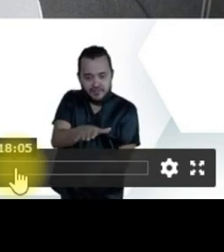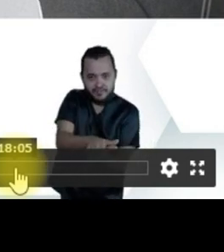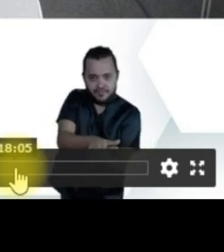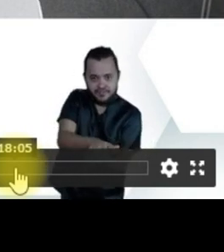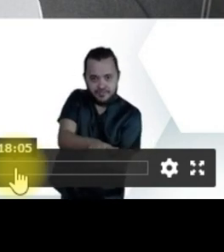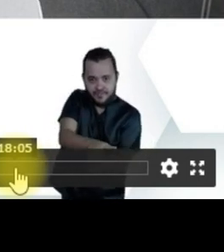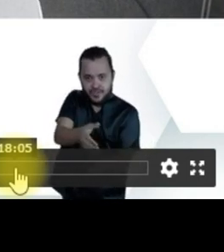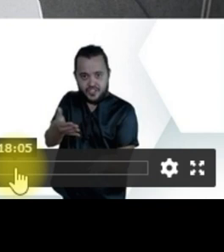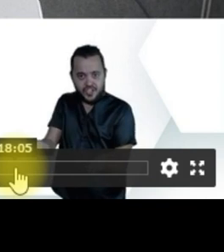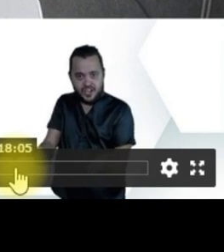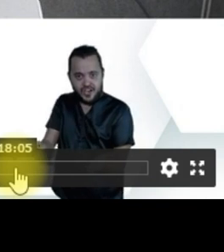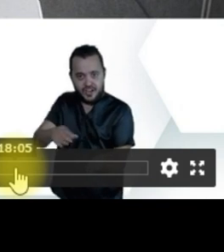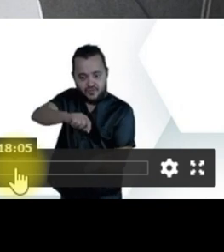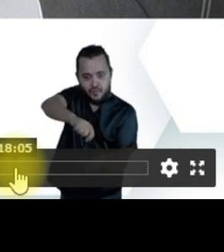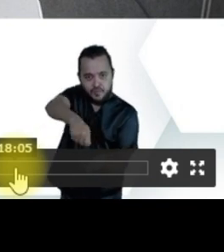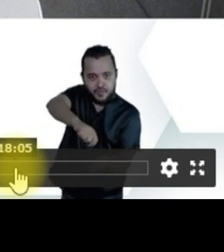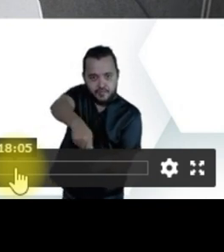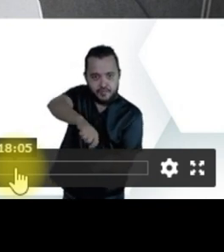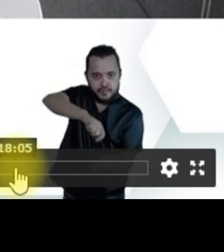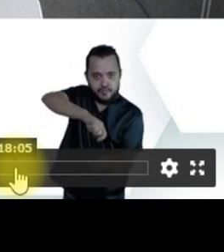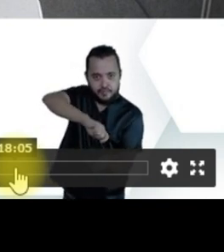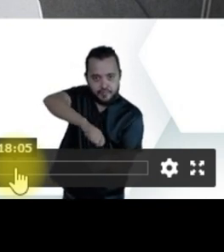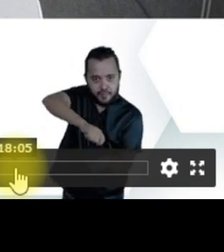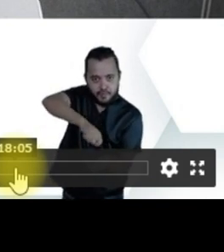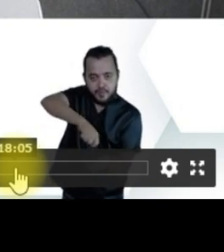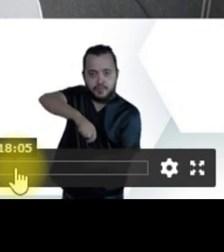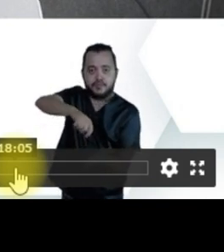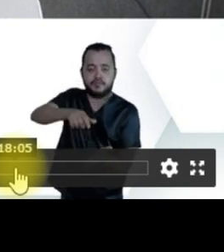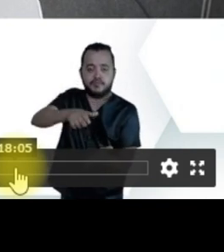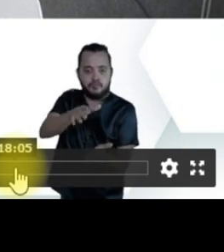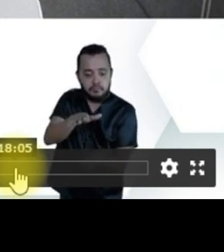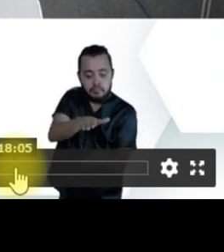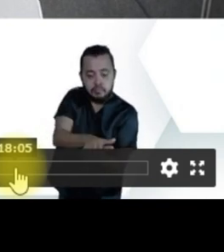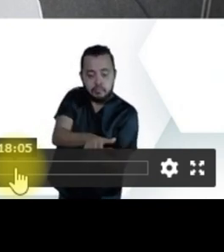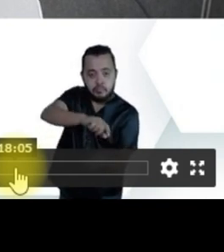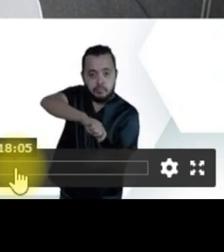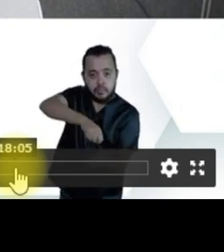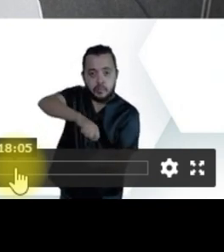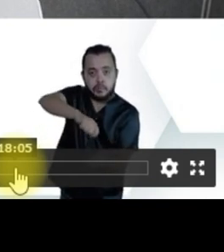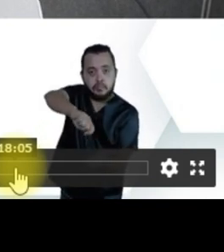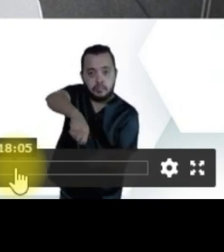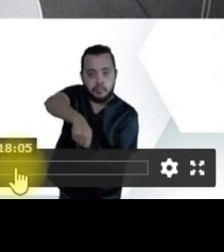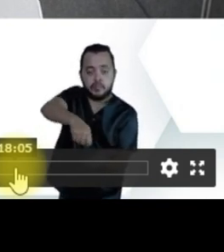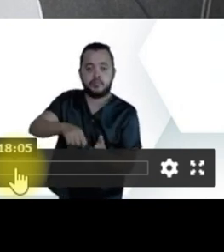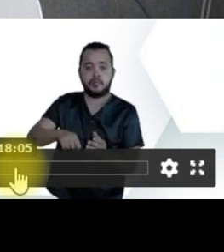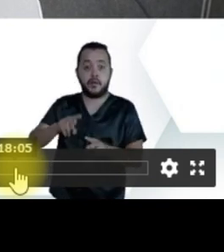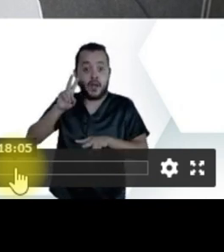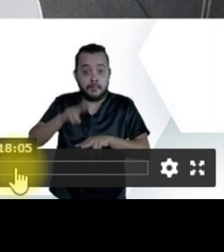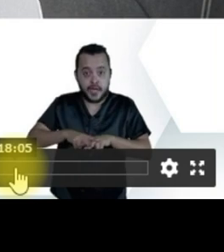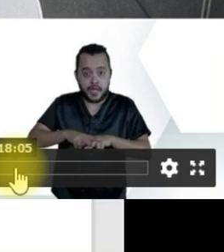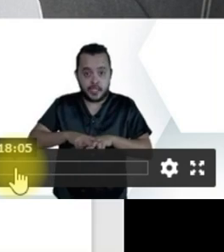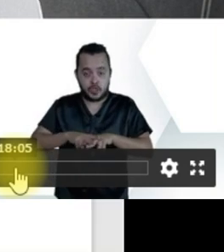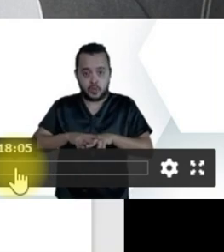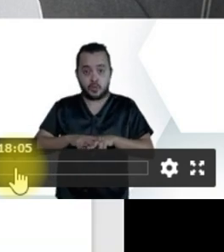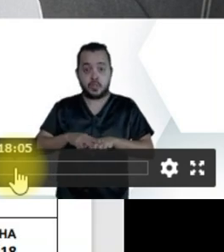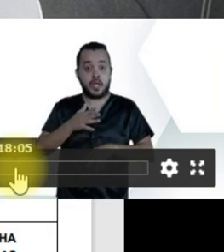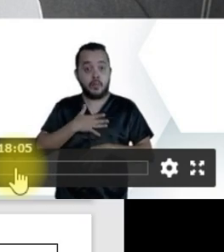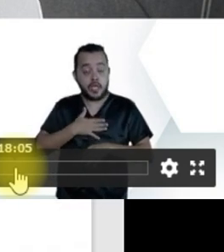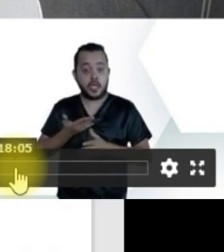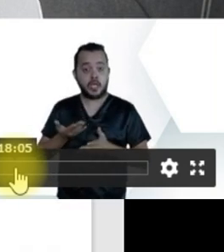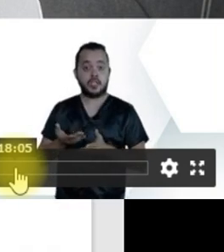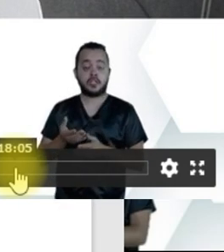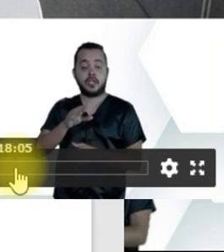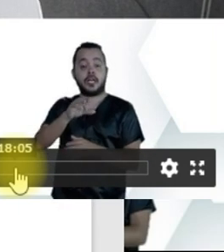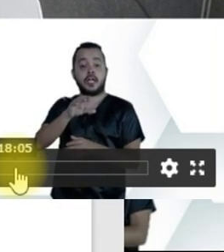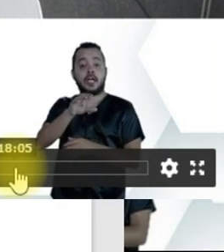lá uma elétrica Cia Botando os dois pontos de luz lá tu já ganhou esses 97g mais do que esses 97 reais aí que